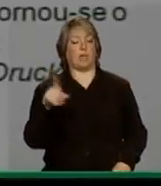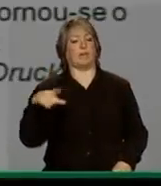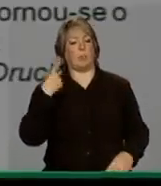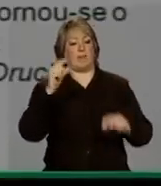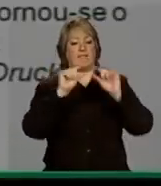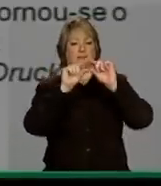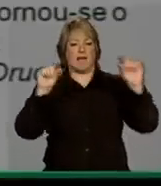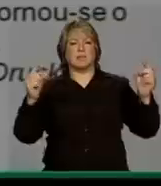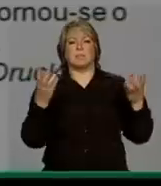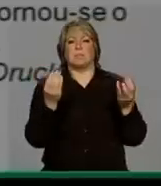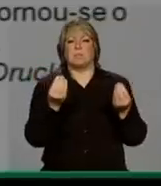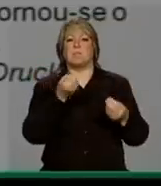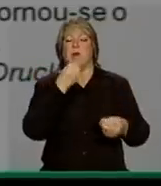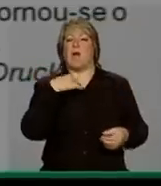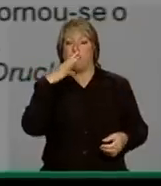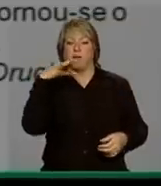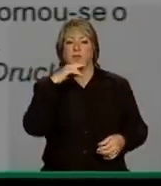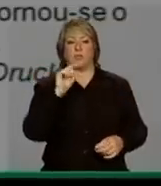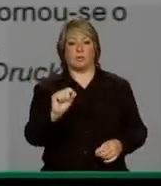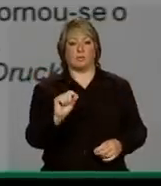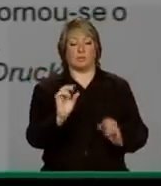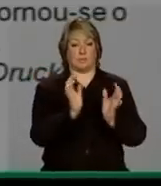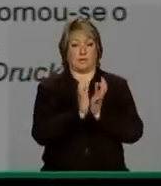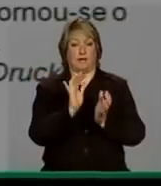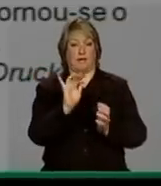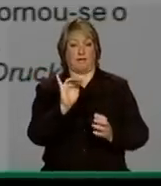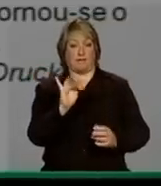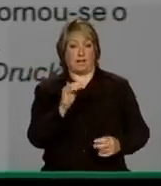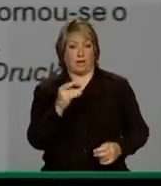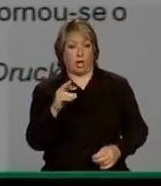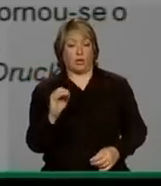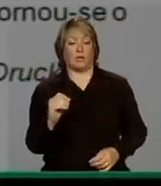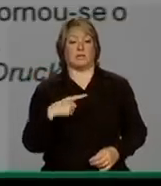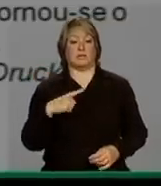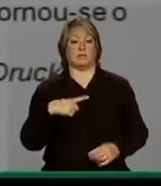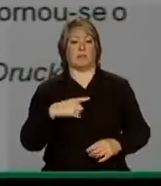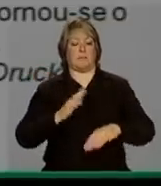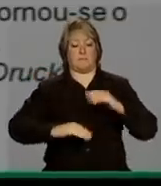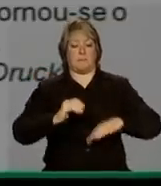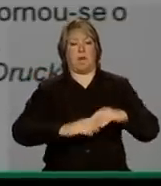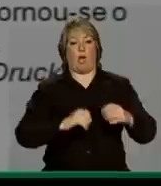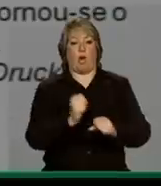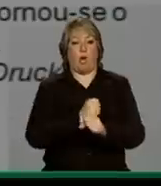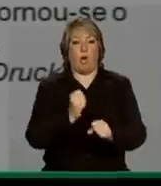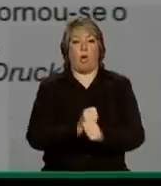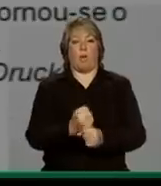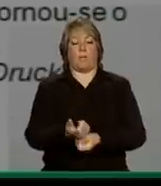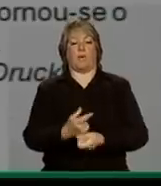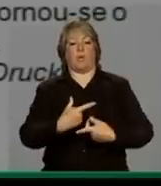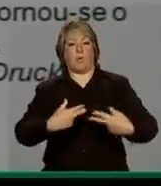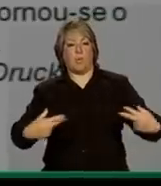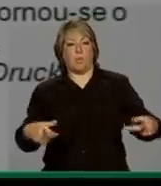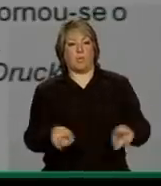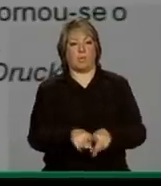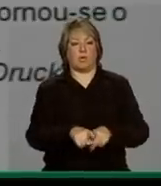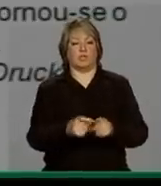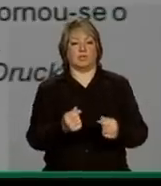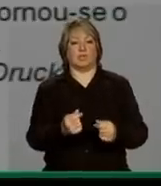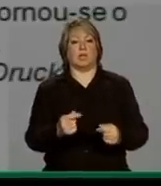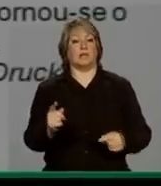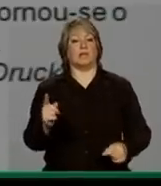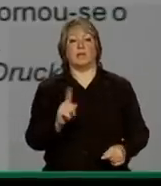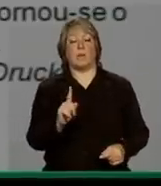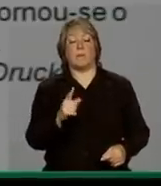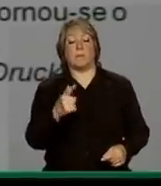extremamente interessante que os fatores tradicionais de produção Terra mão de obra e dinheiro pela sua mobilidade não